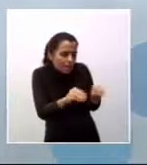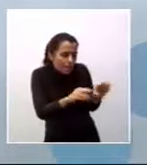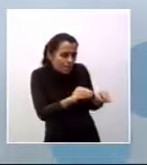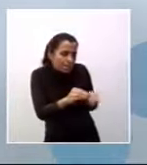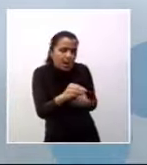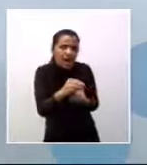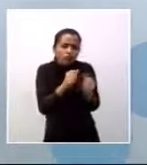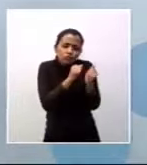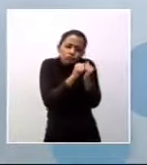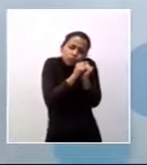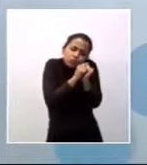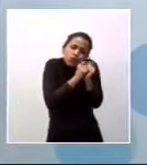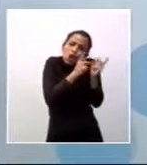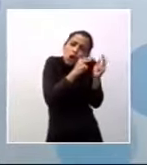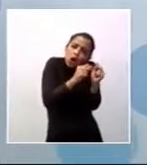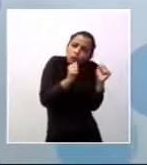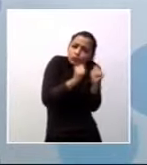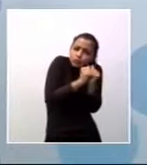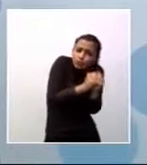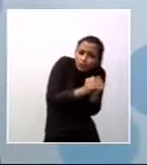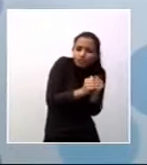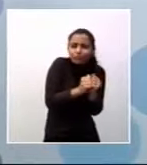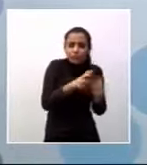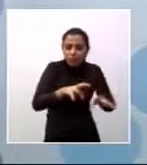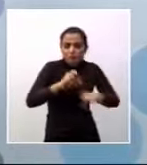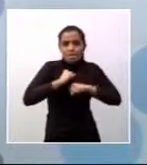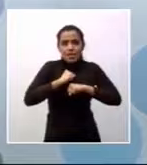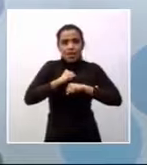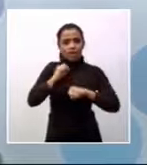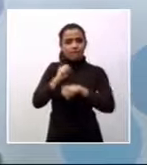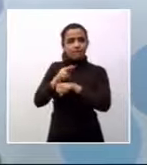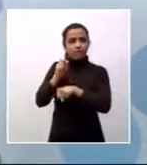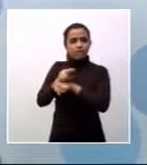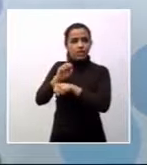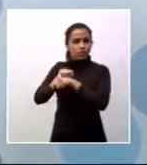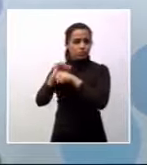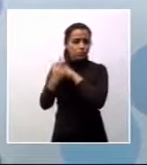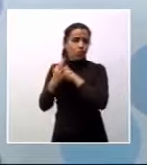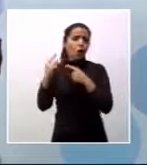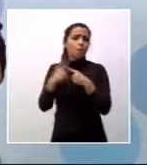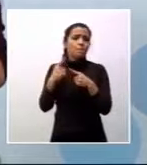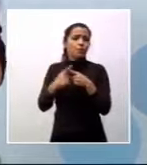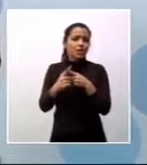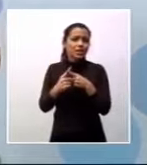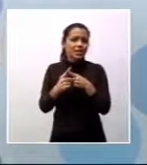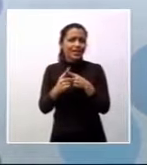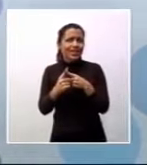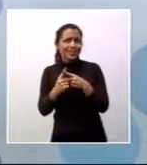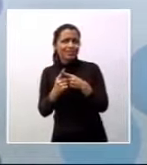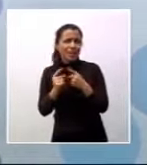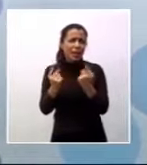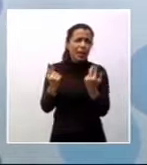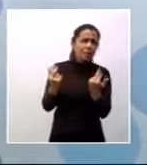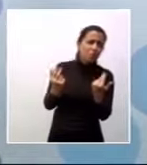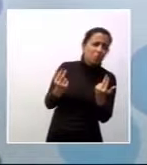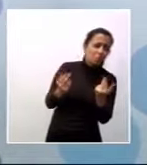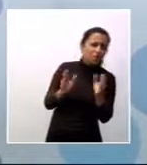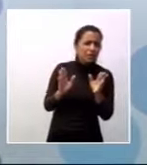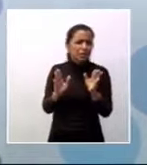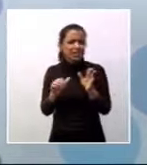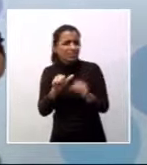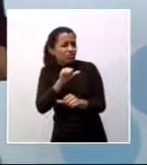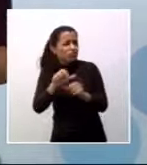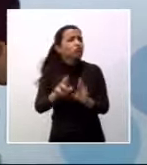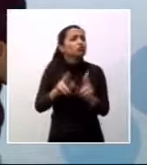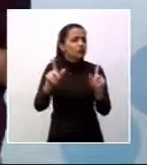não se você dorme abraçado agarrado no seu gato você não vai pegar coronavírus porque é meio que a mesma coisa mas não é então não